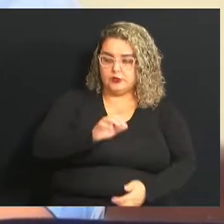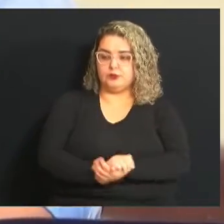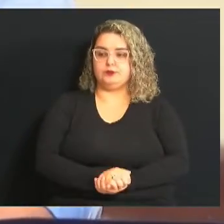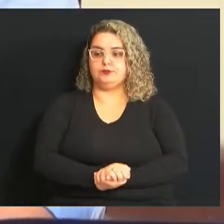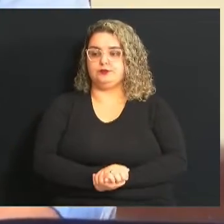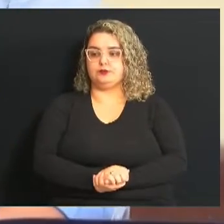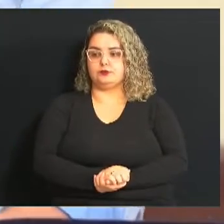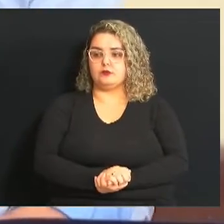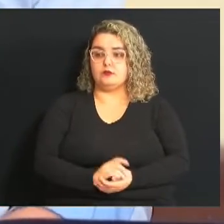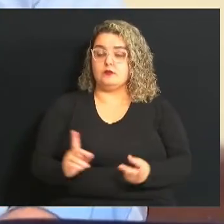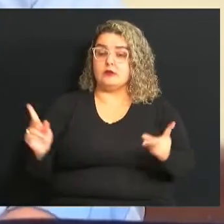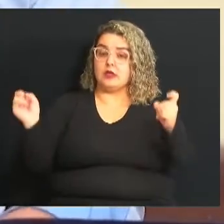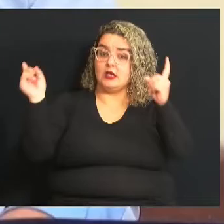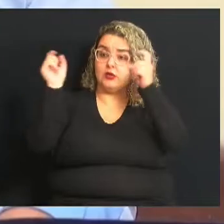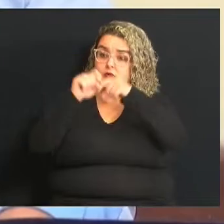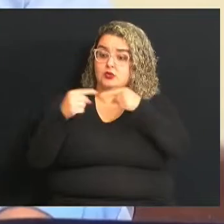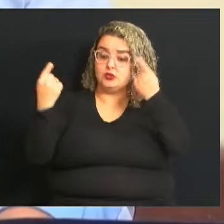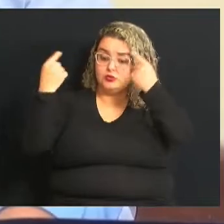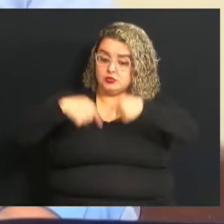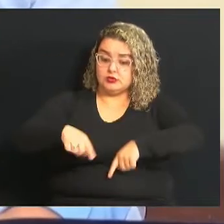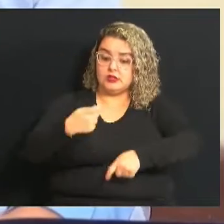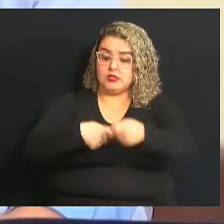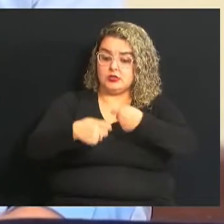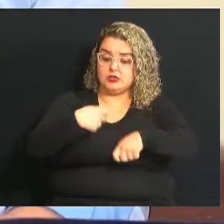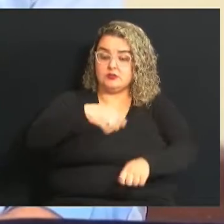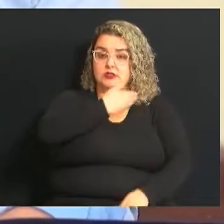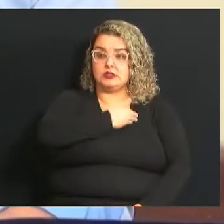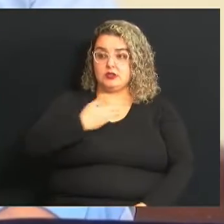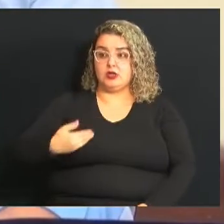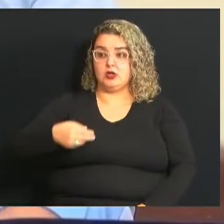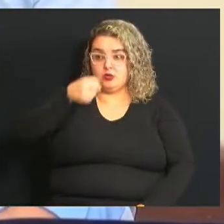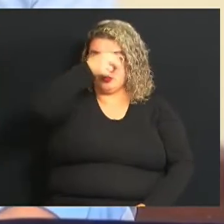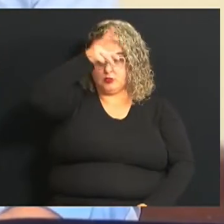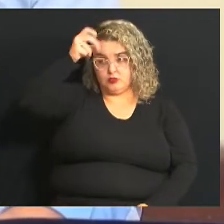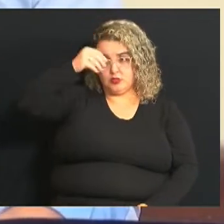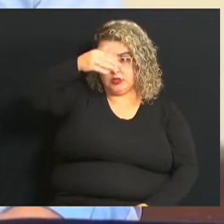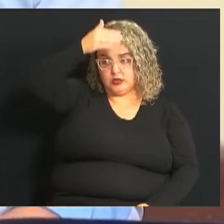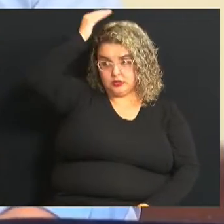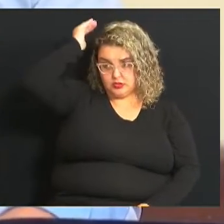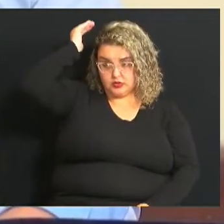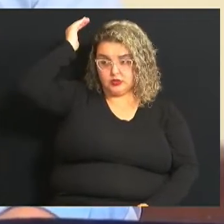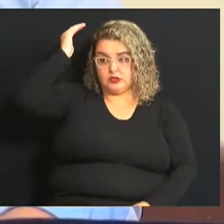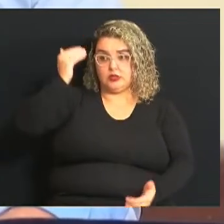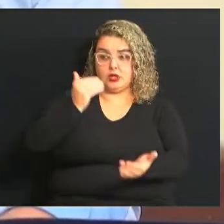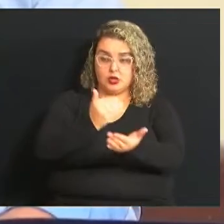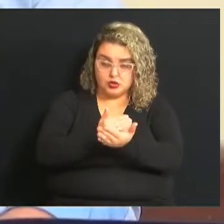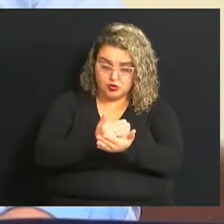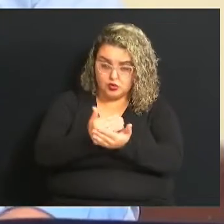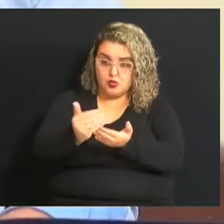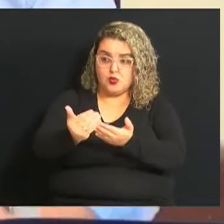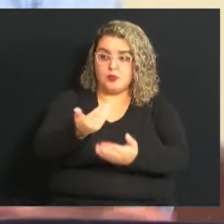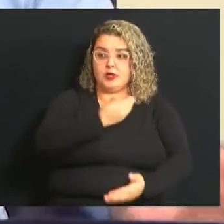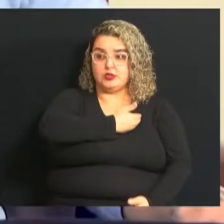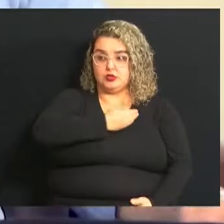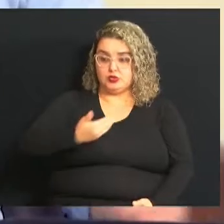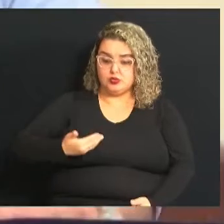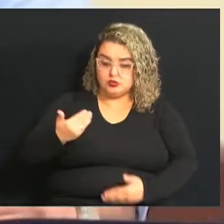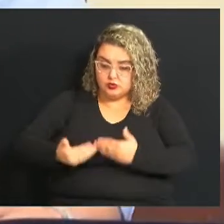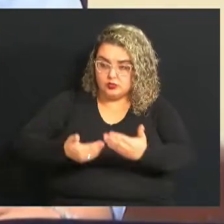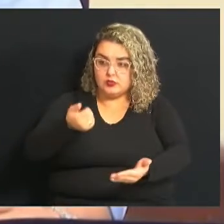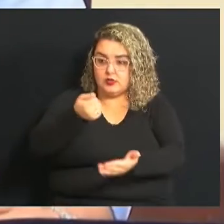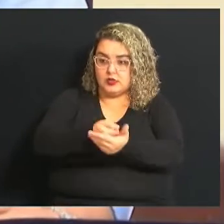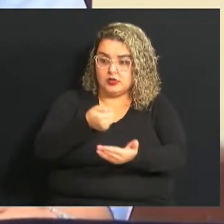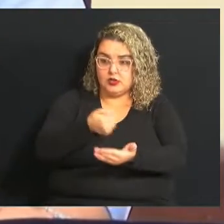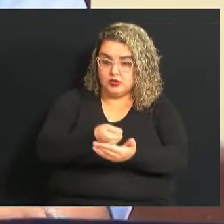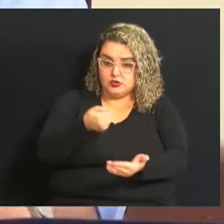grande desafio da administração pública, né? O prefeito Dário Saad, desde o início do governo, vem cobrando essa questão